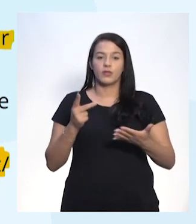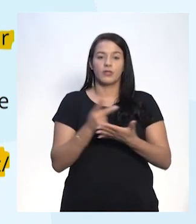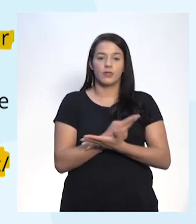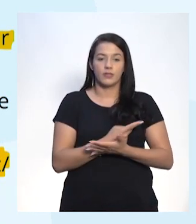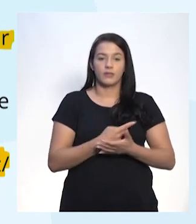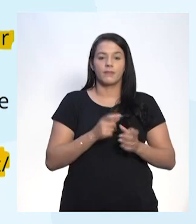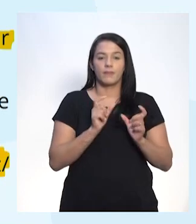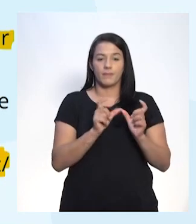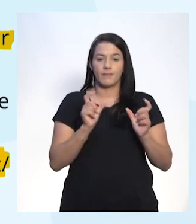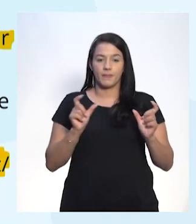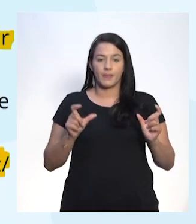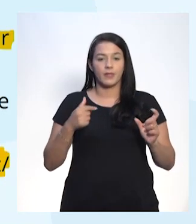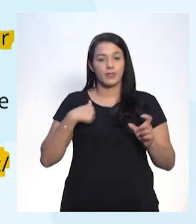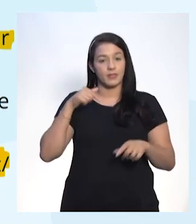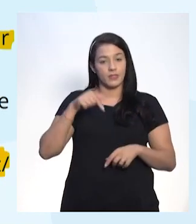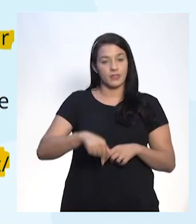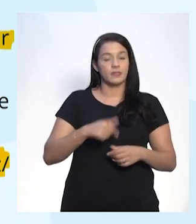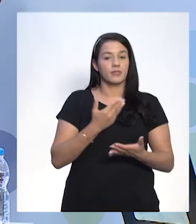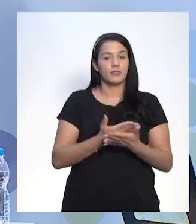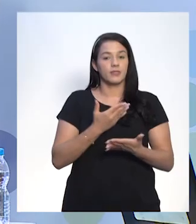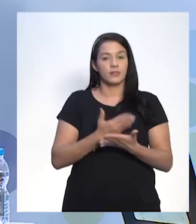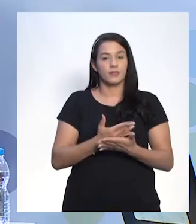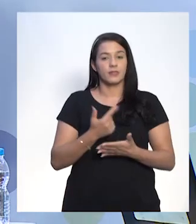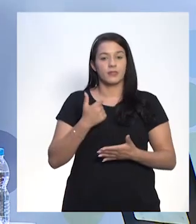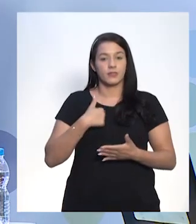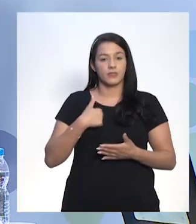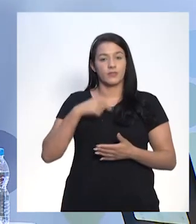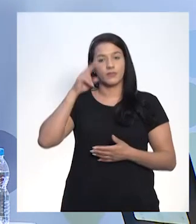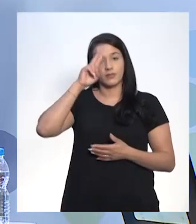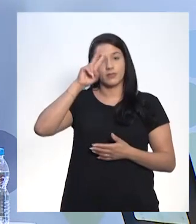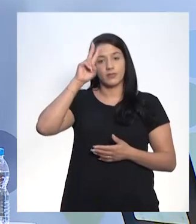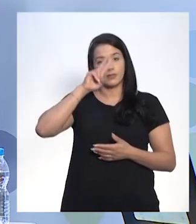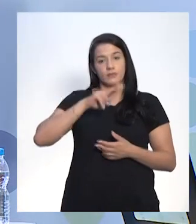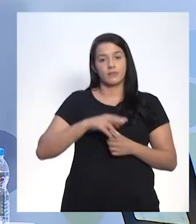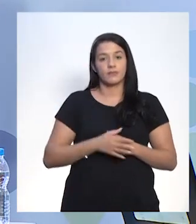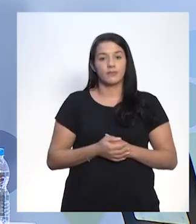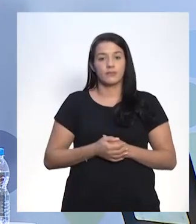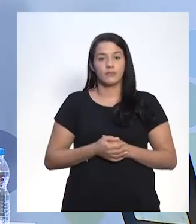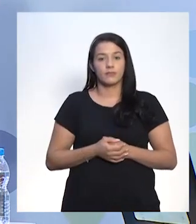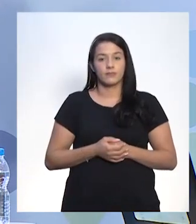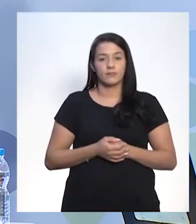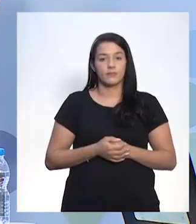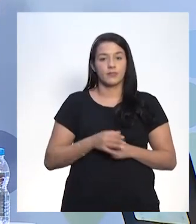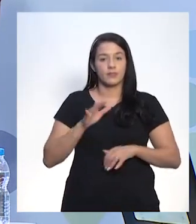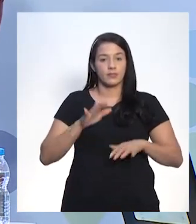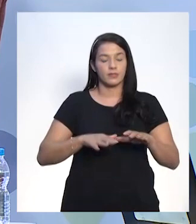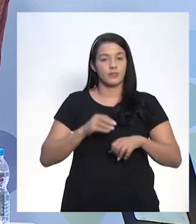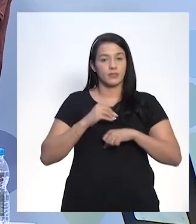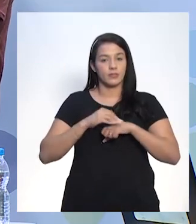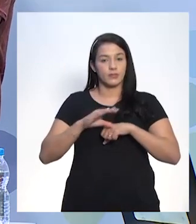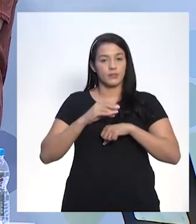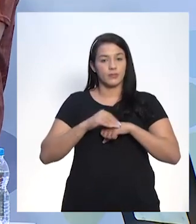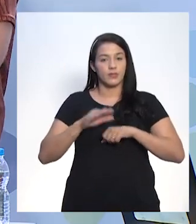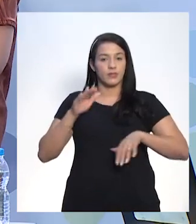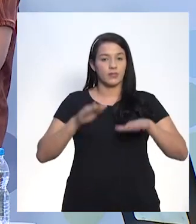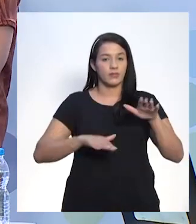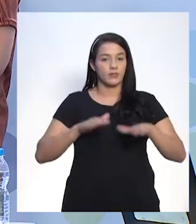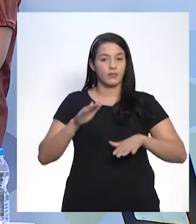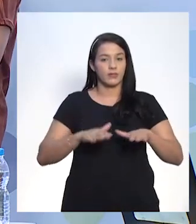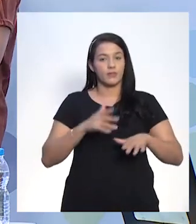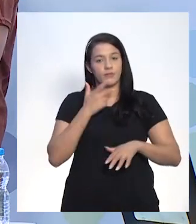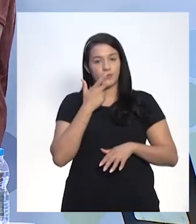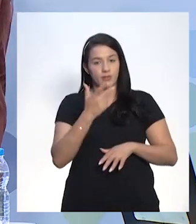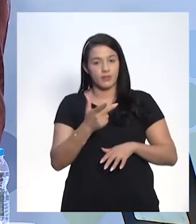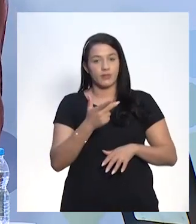pronúncia, acho que eu já errei, inclusive nesta aula, e eu fiz esse lembrete para não errar a pronúncia, tá? Então, acontece muito isso, da gente errar